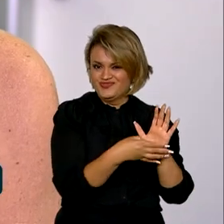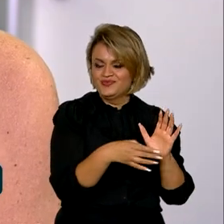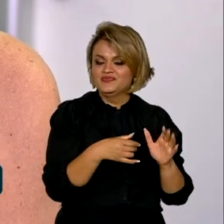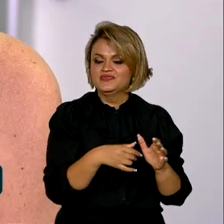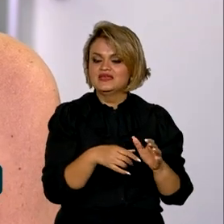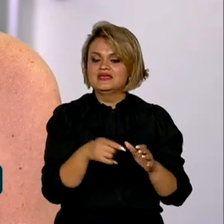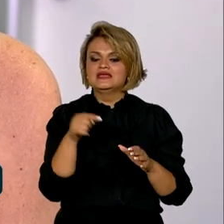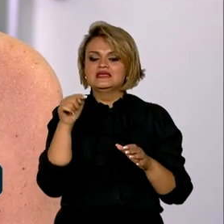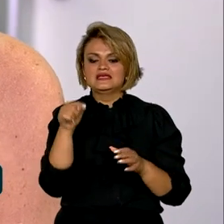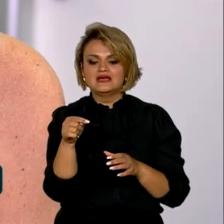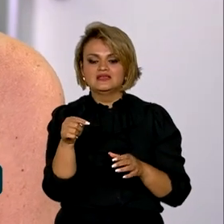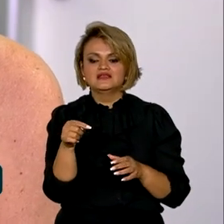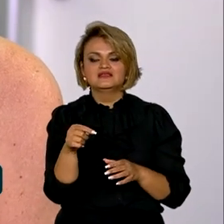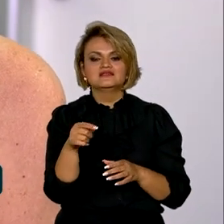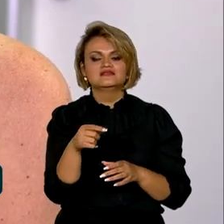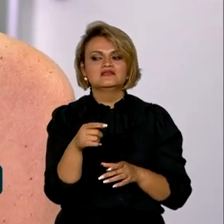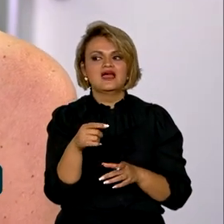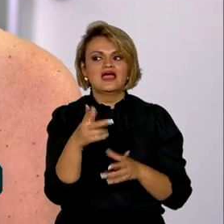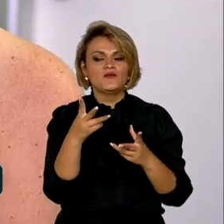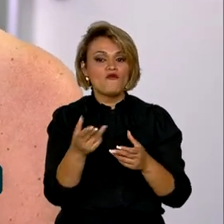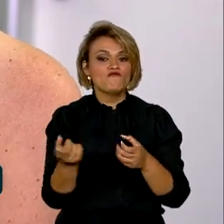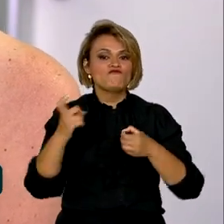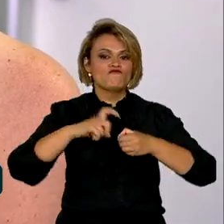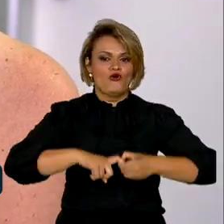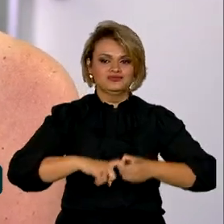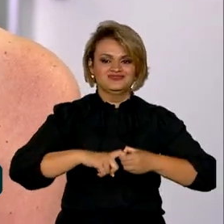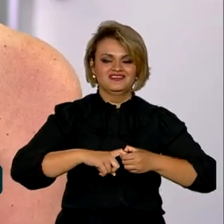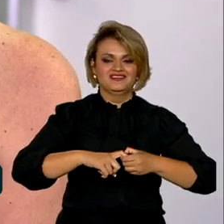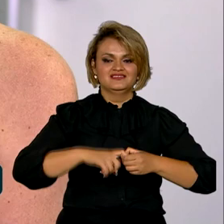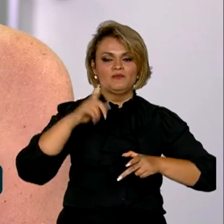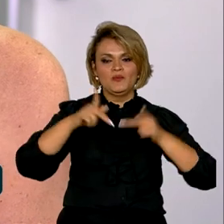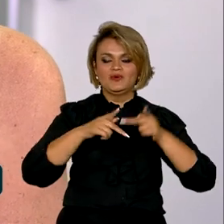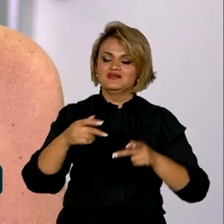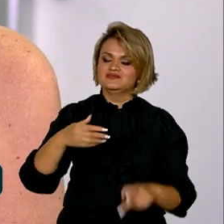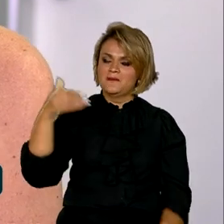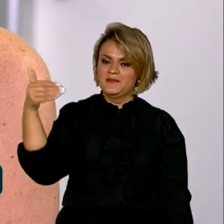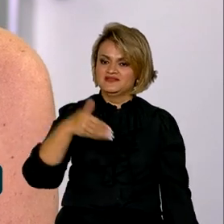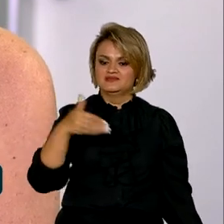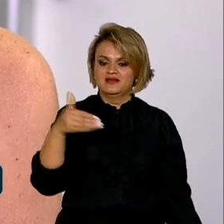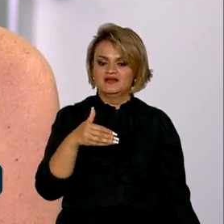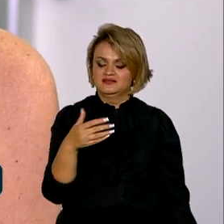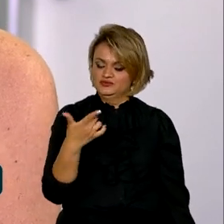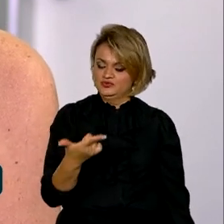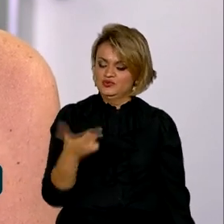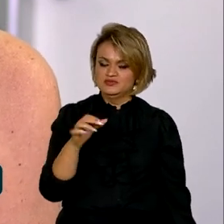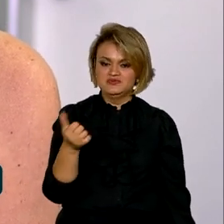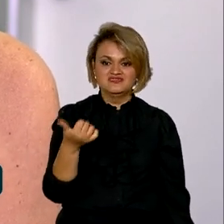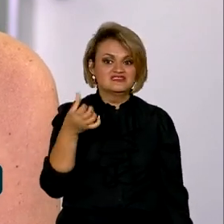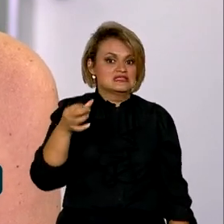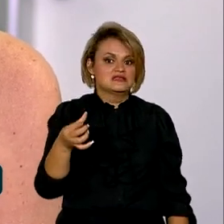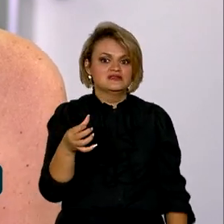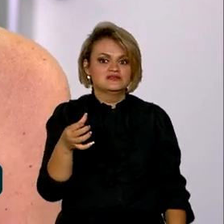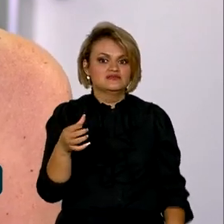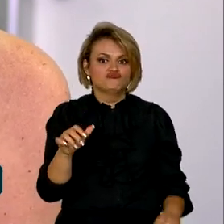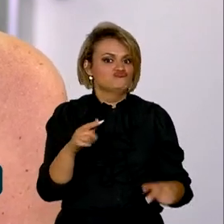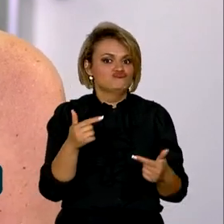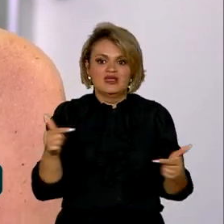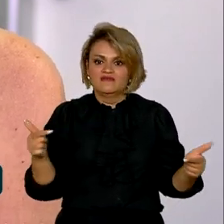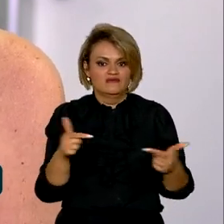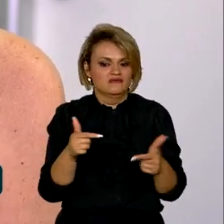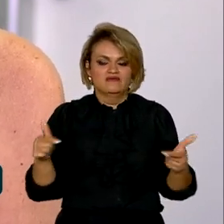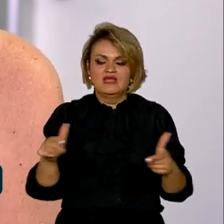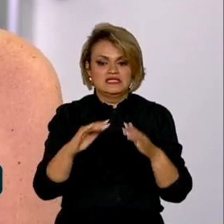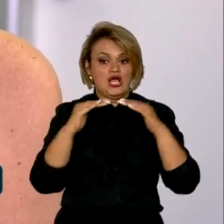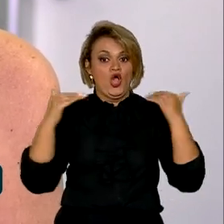e quero dizer que também há uma retomada da participação social. Desde 2016, não houve uma